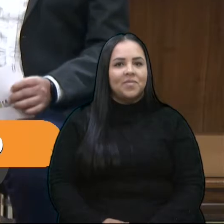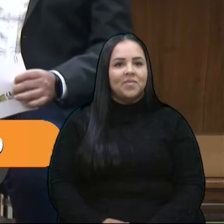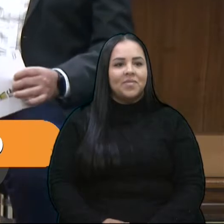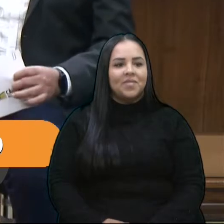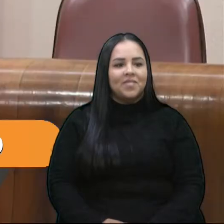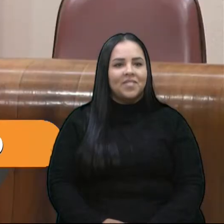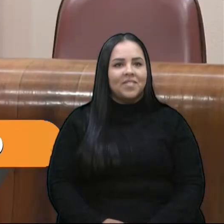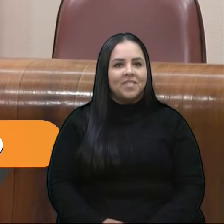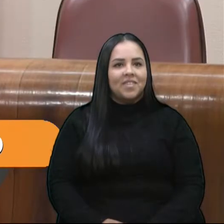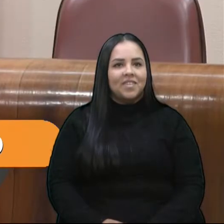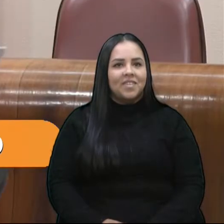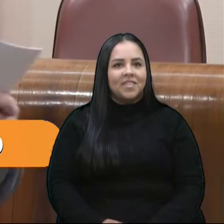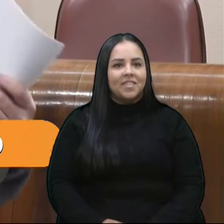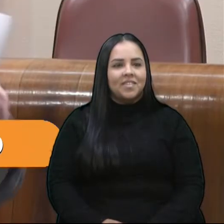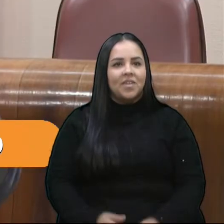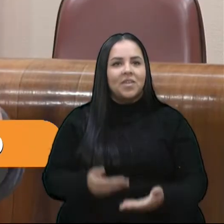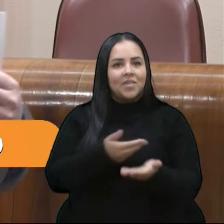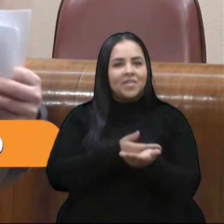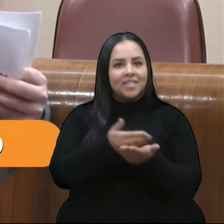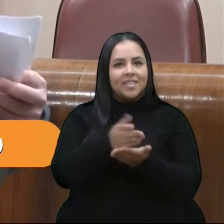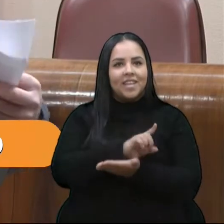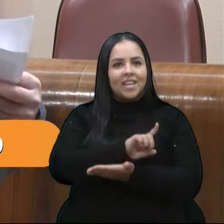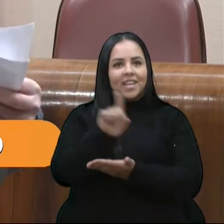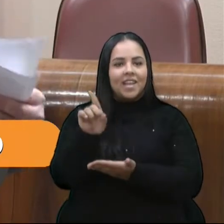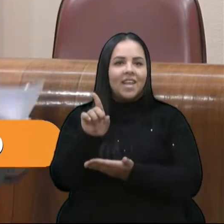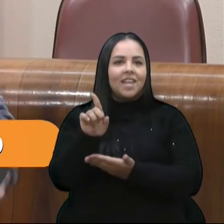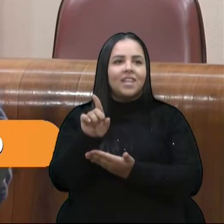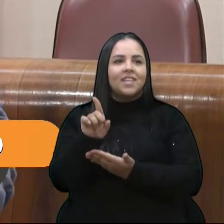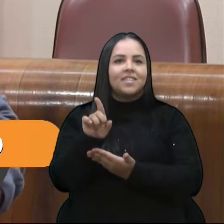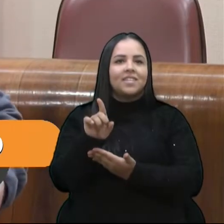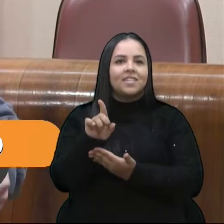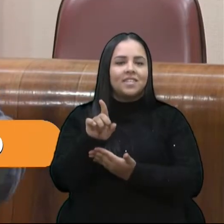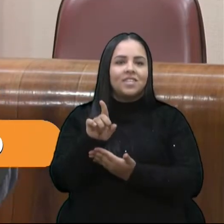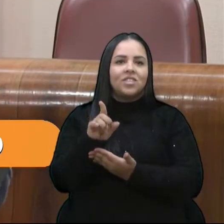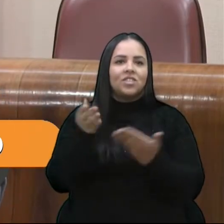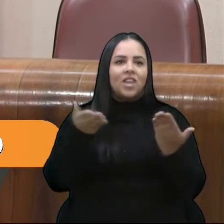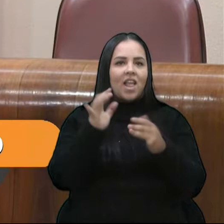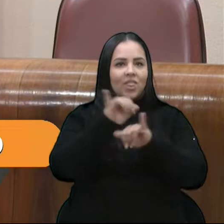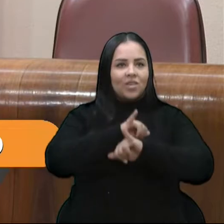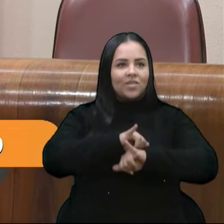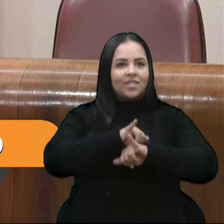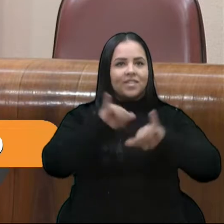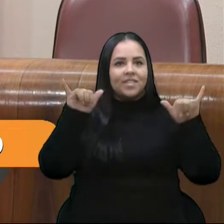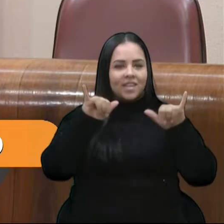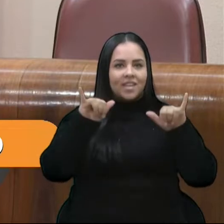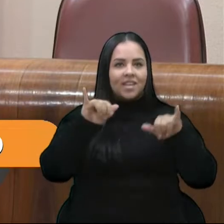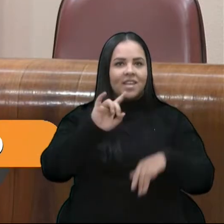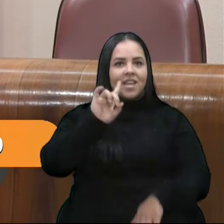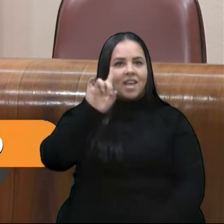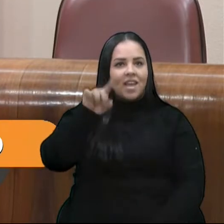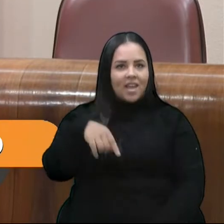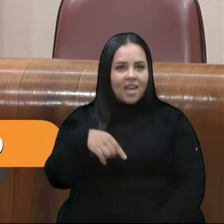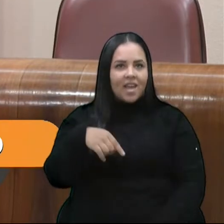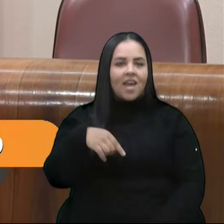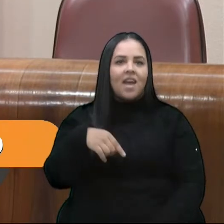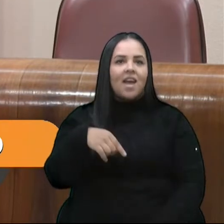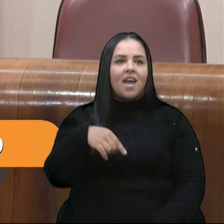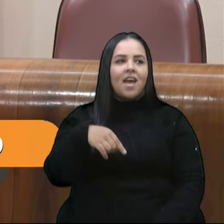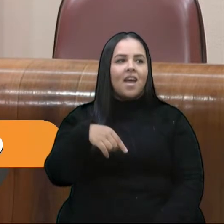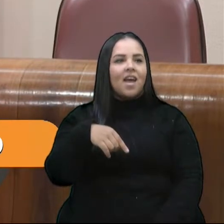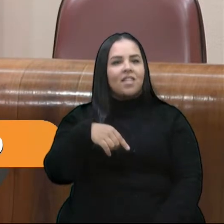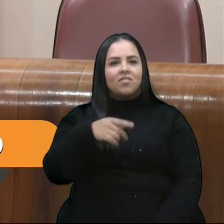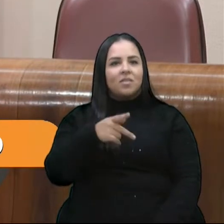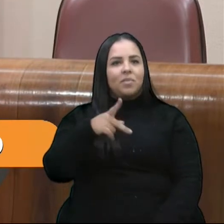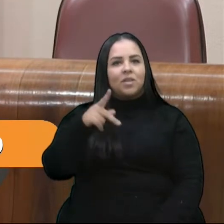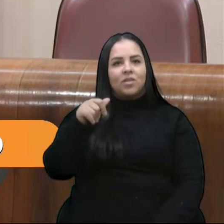Vamos começar com ela, que recentemente foi anunciada como a patrona da Feira do Livro de Caxias do